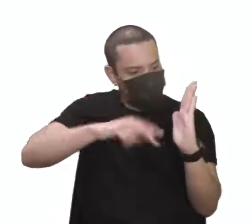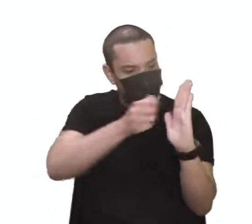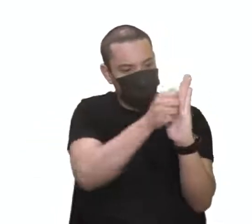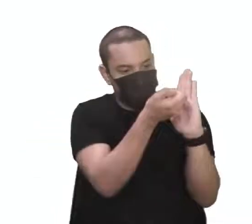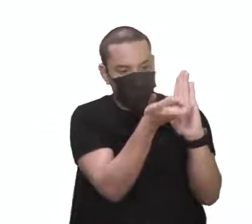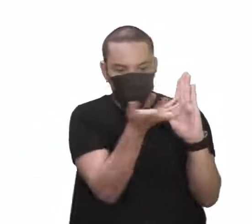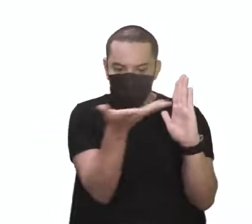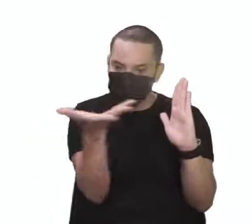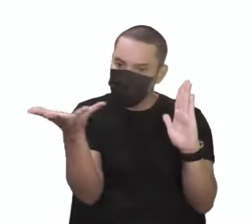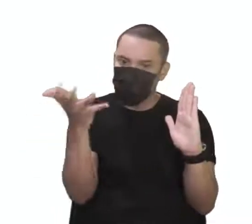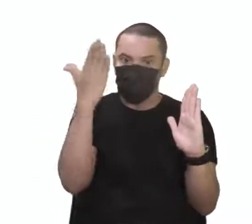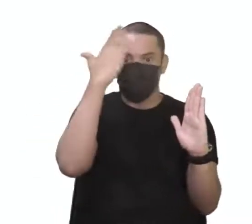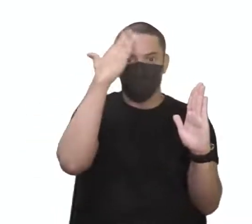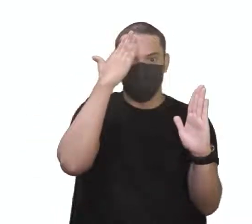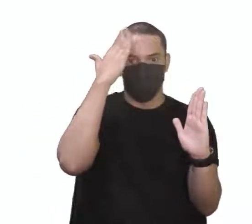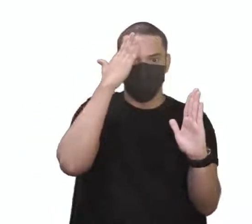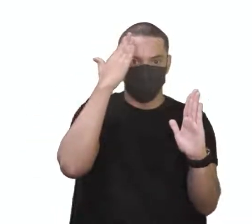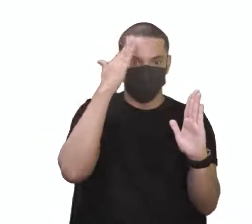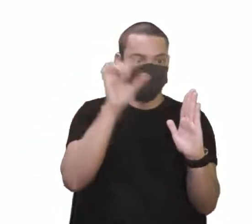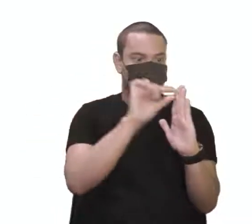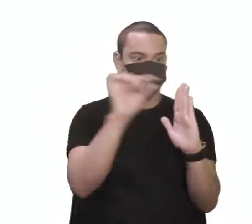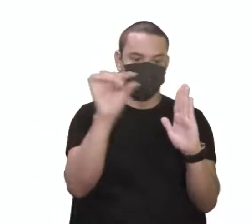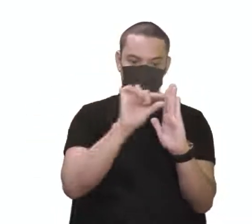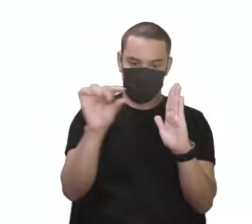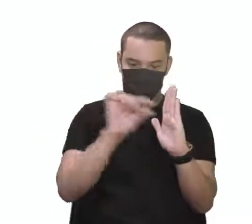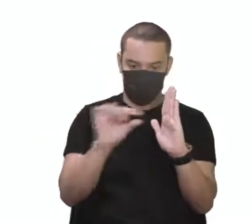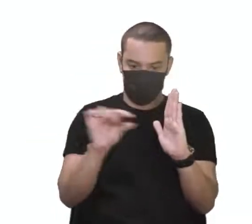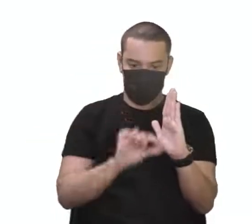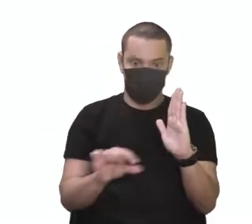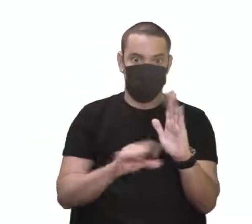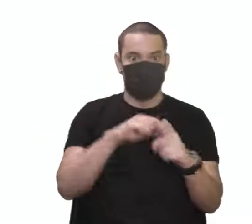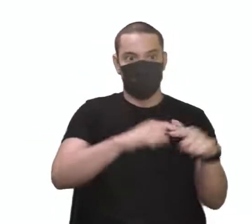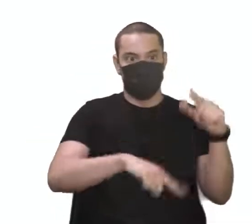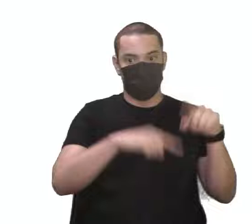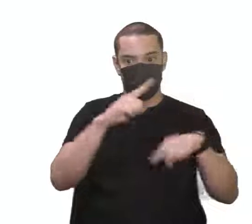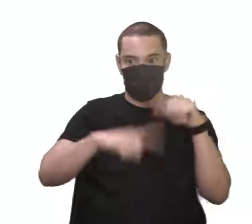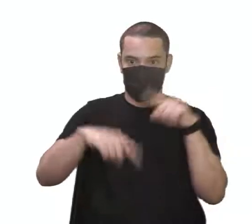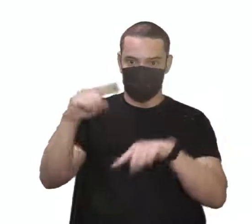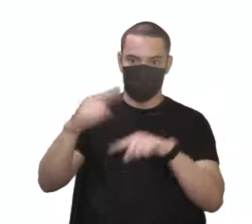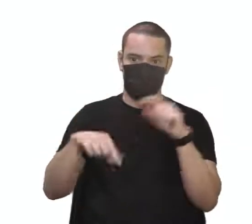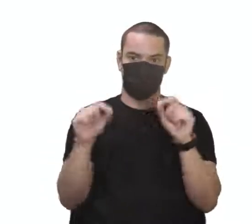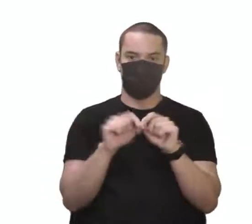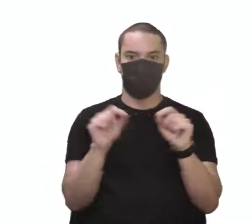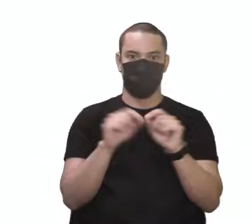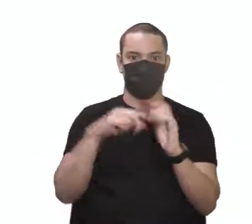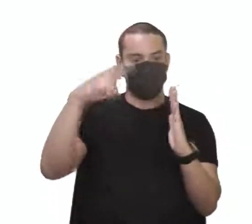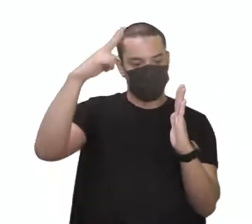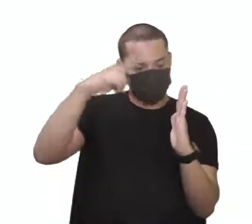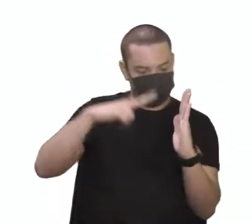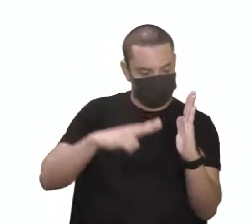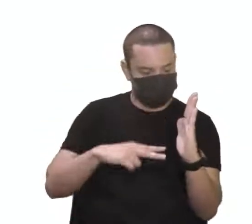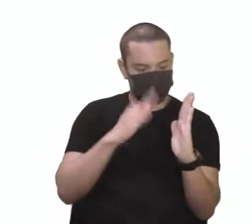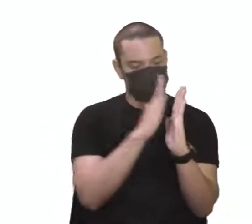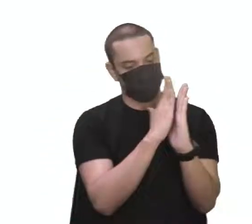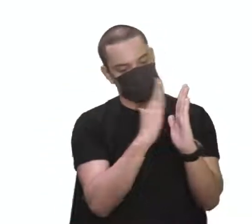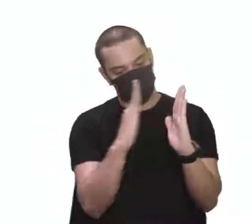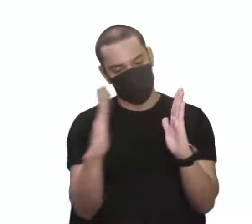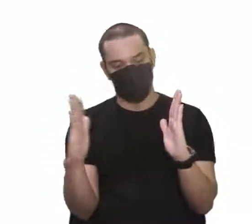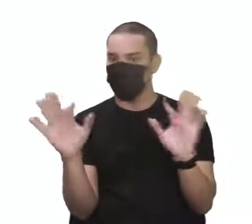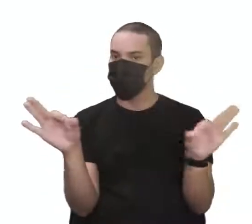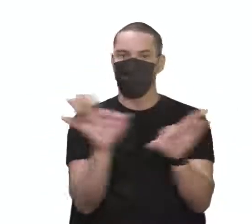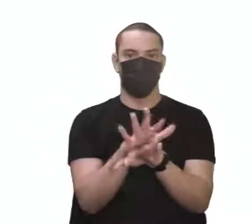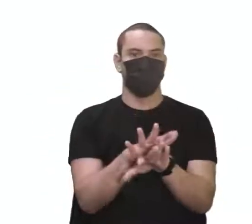os espectrofetômetros, né? Alguma coisa assim. São aparelhozinhos que vão fazer essa leitura e esse sequenciamento.